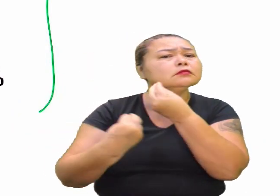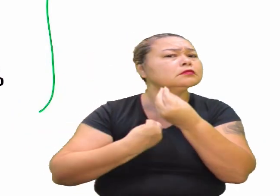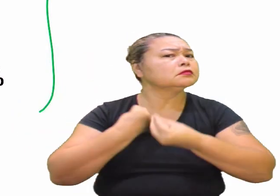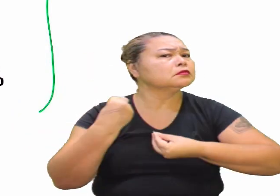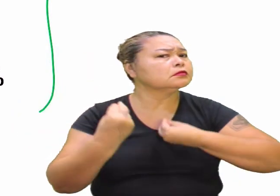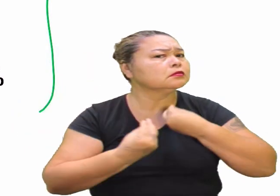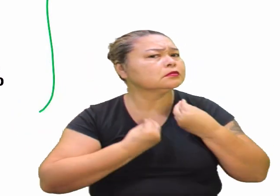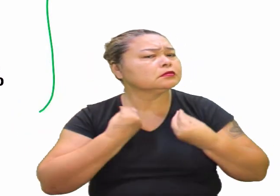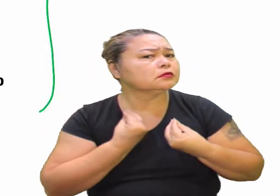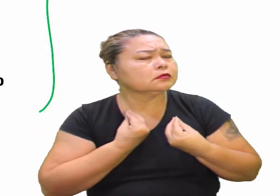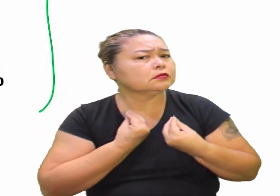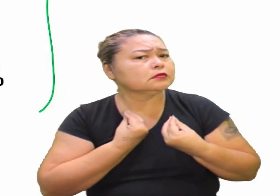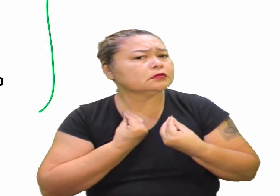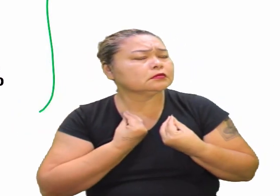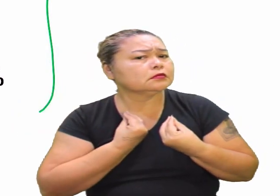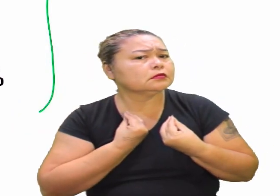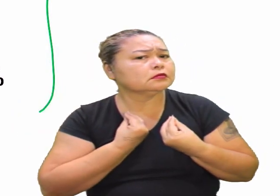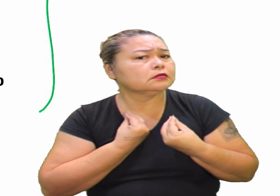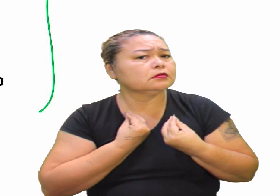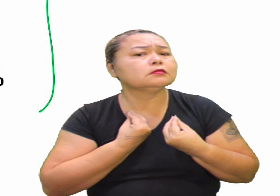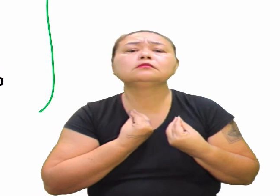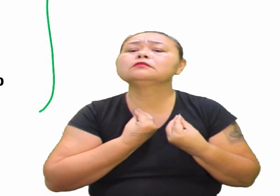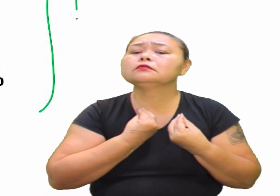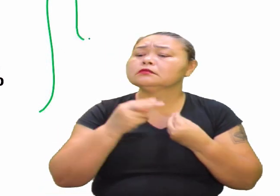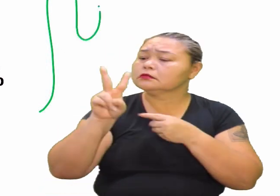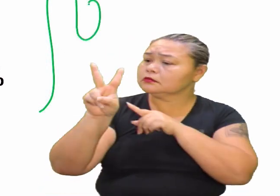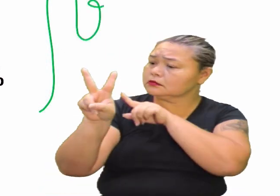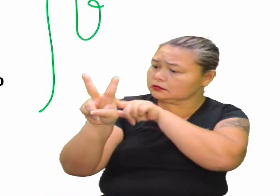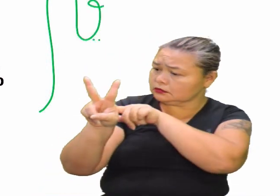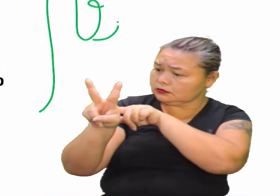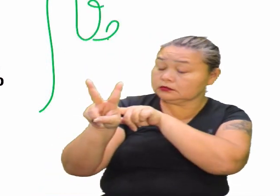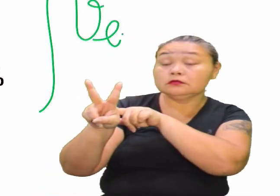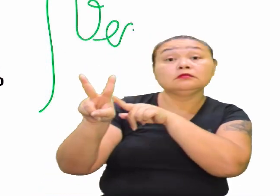como o V de